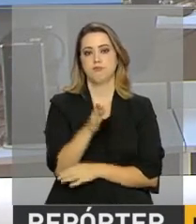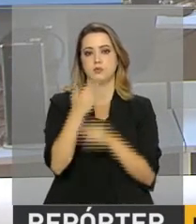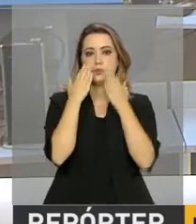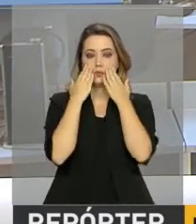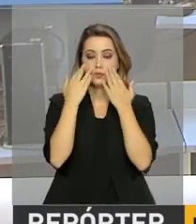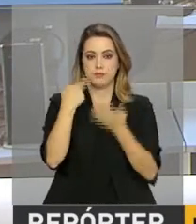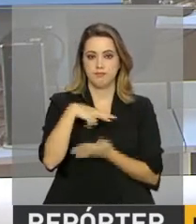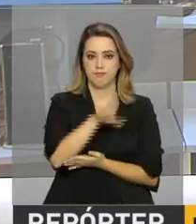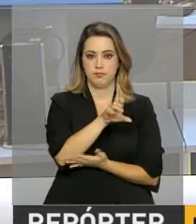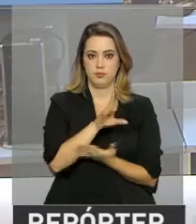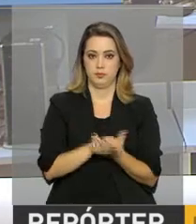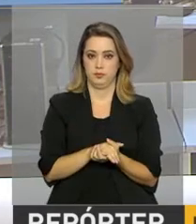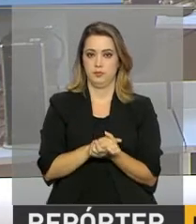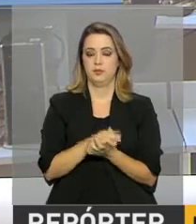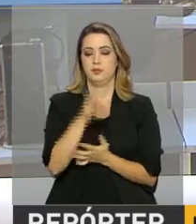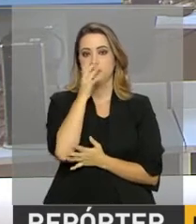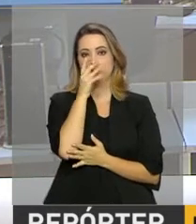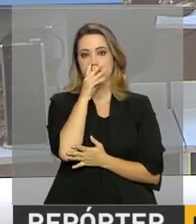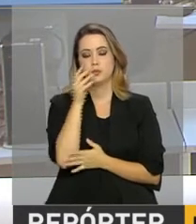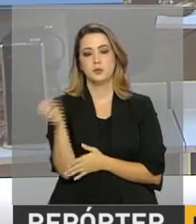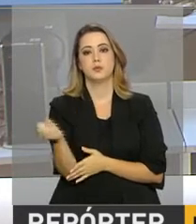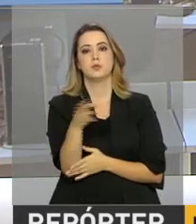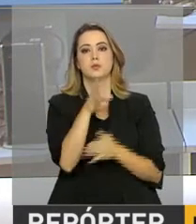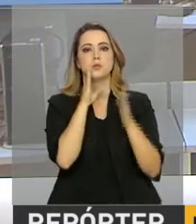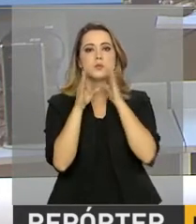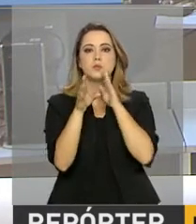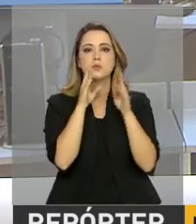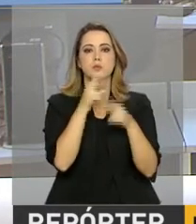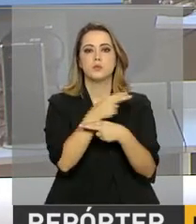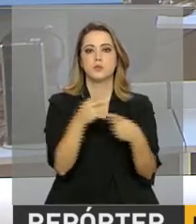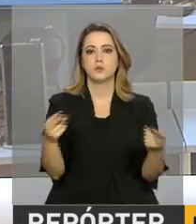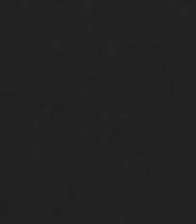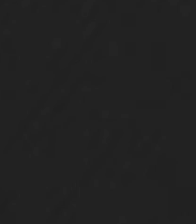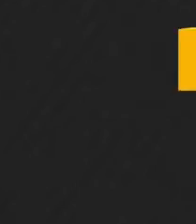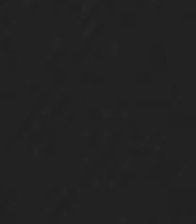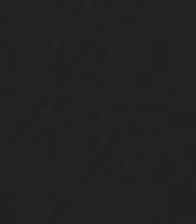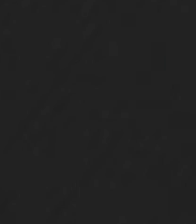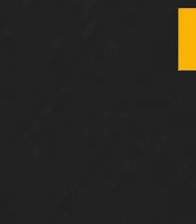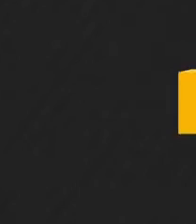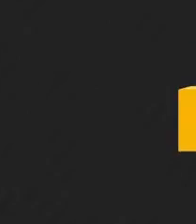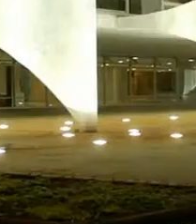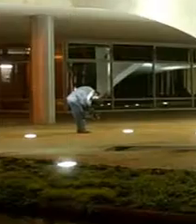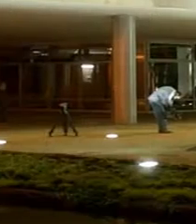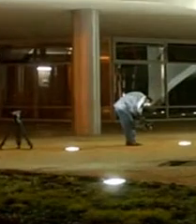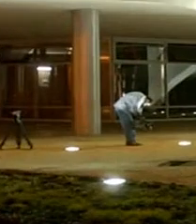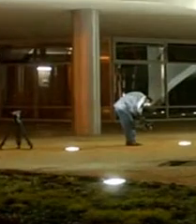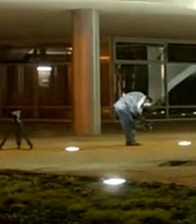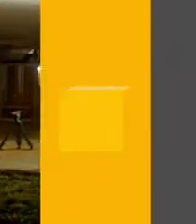próxima edição do Repórter NBR. Acompanhe as novidades também pelas nossas redes sociais.